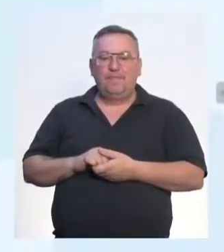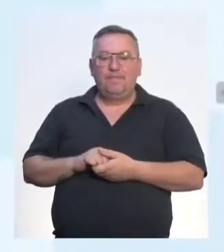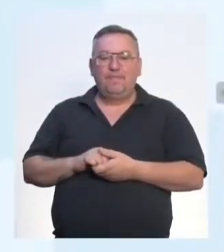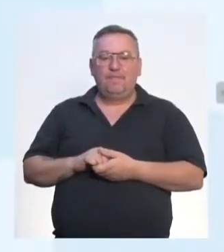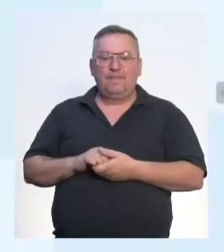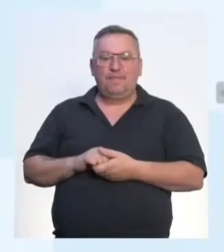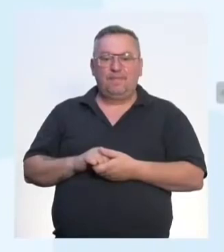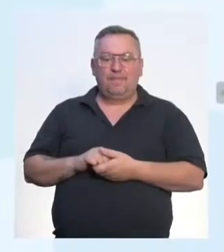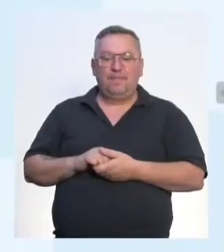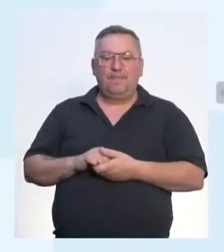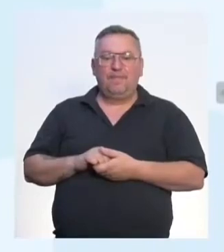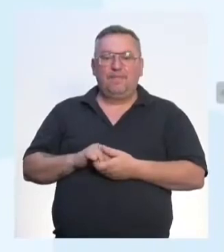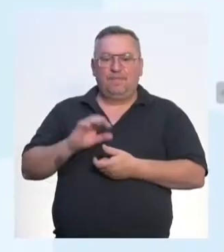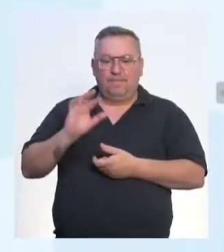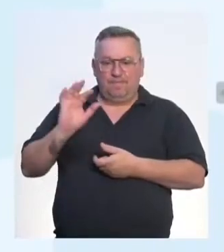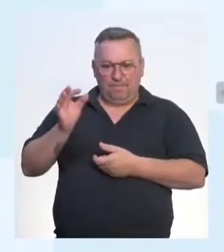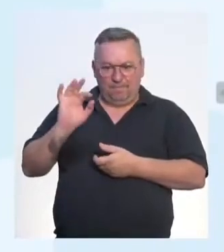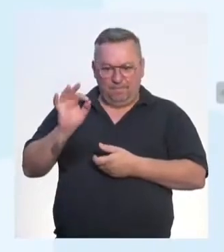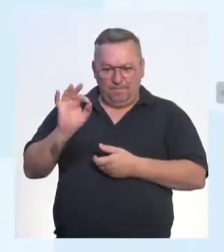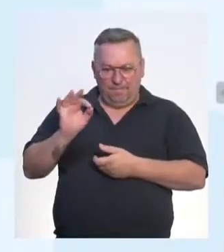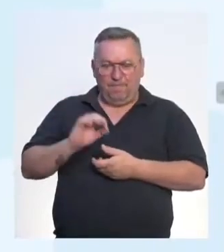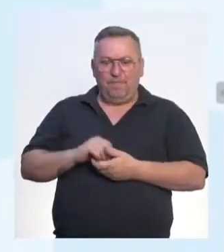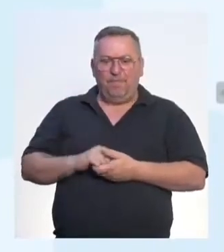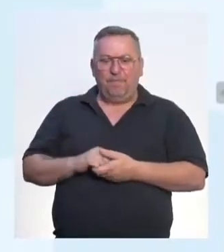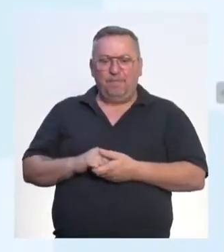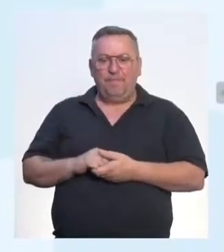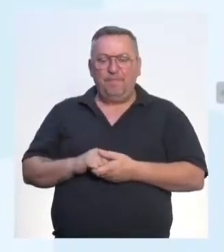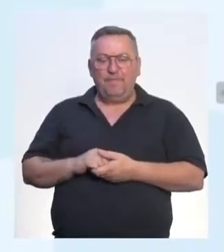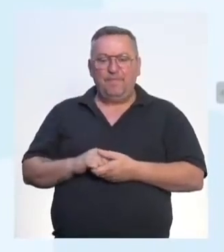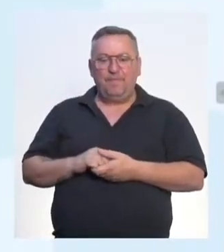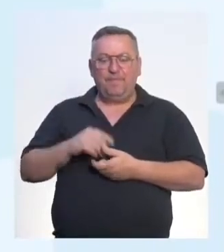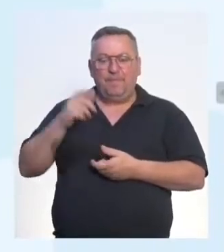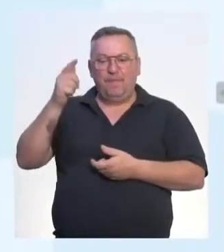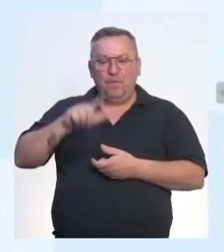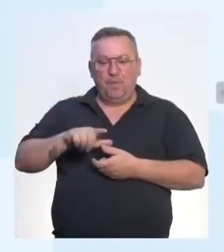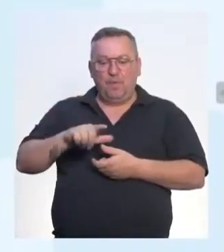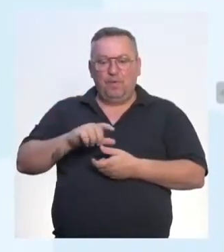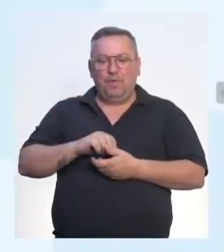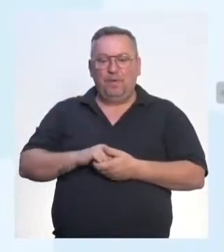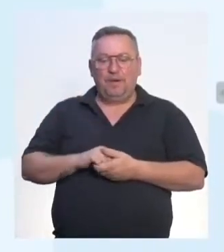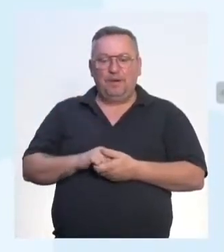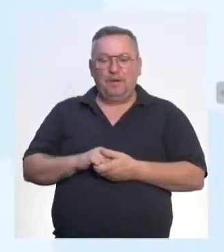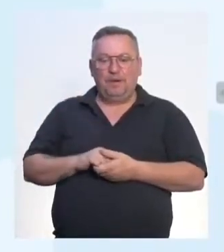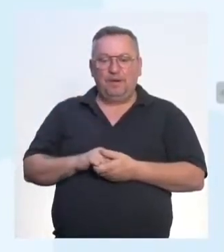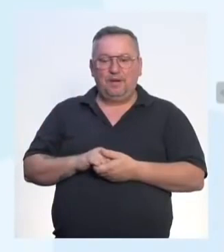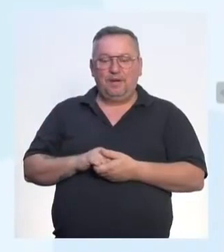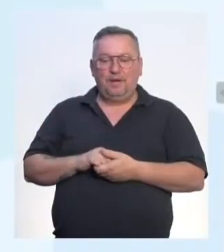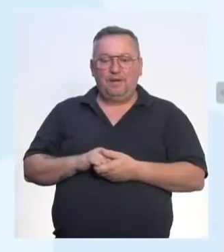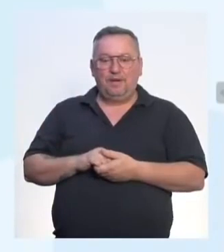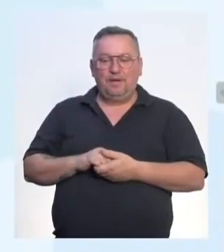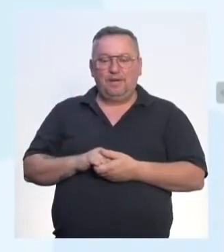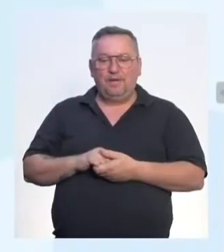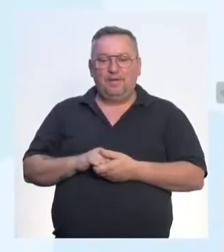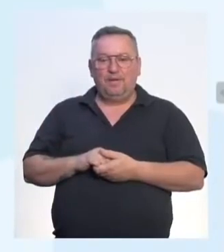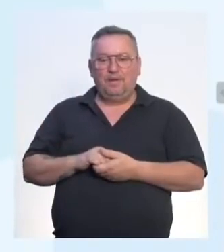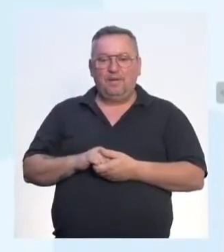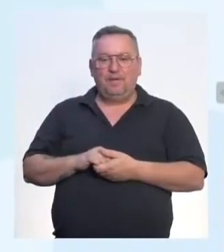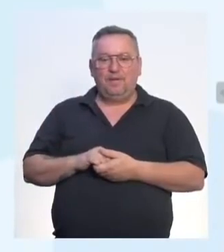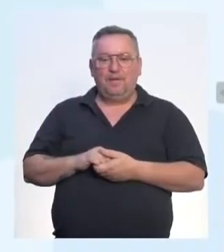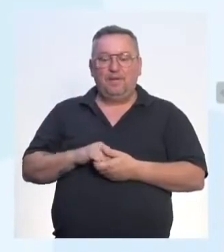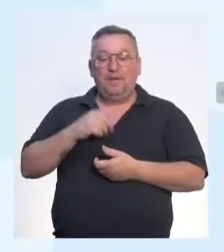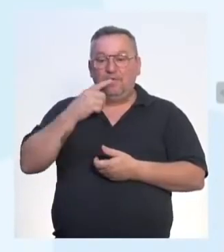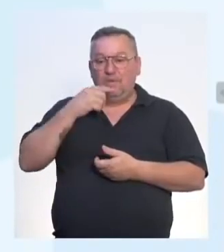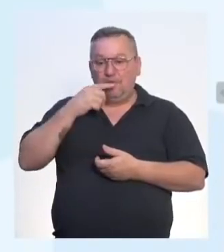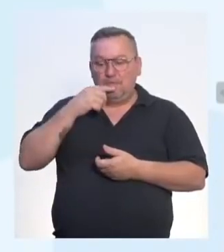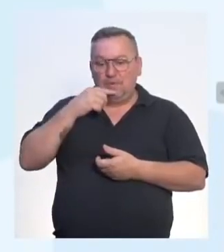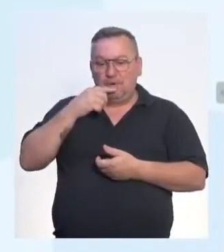multiplica 5 positivos, Ok. certo? Isso. E aí eu tenho outro Ah. que tá na marca, só que ele é do centro, que é em